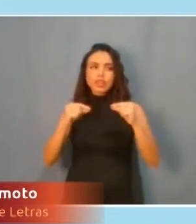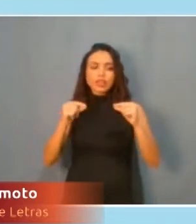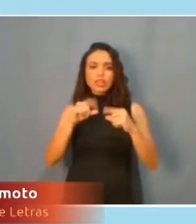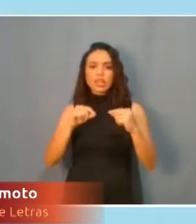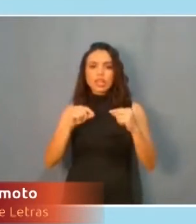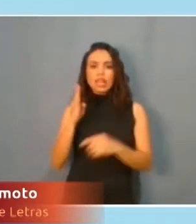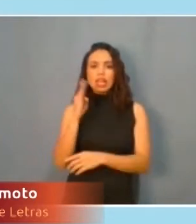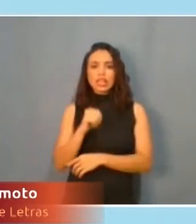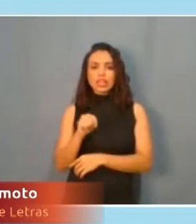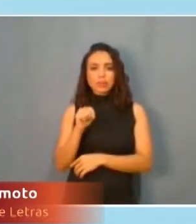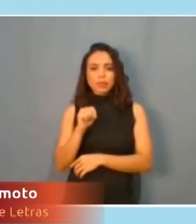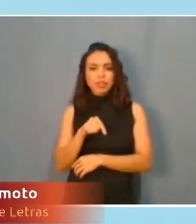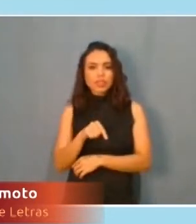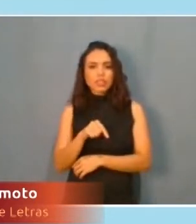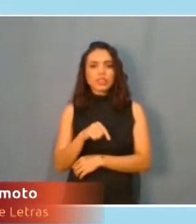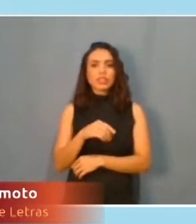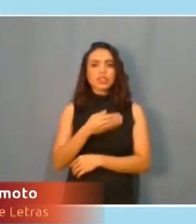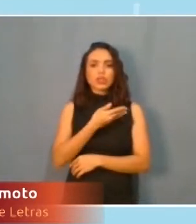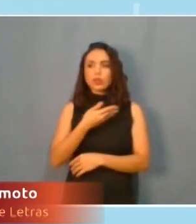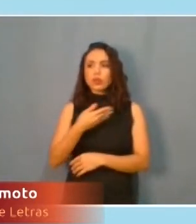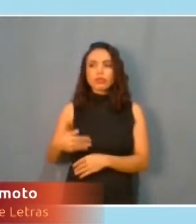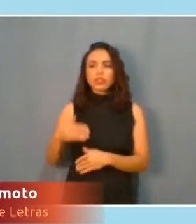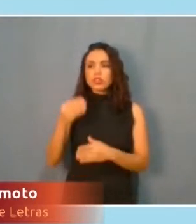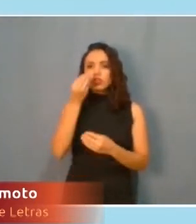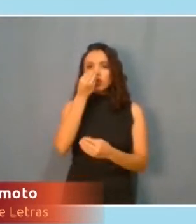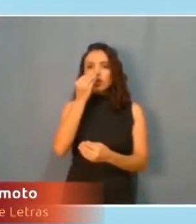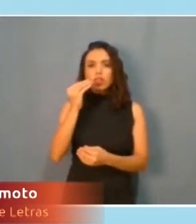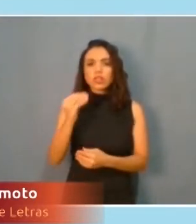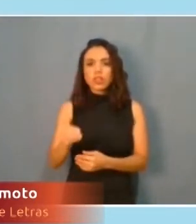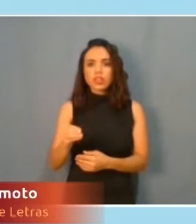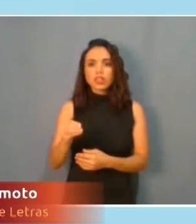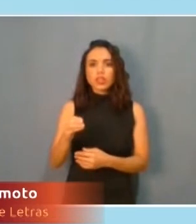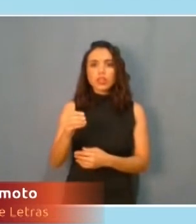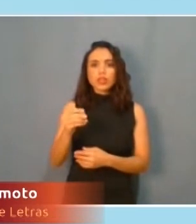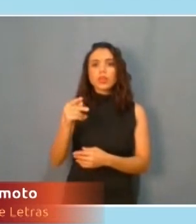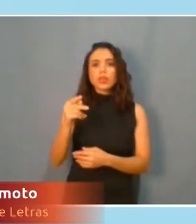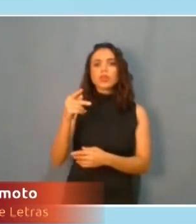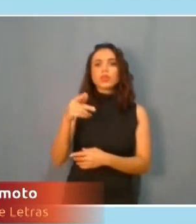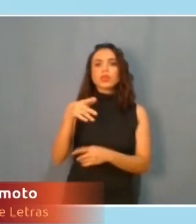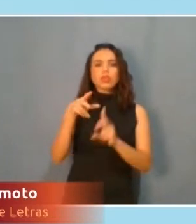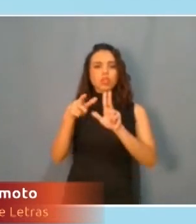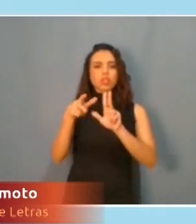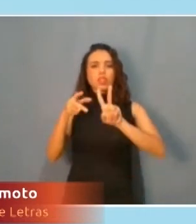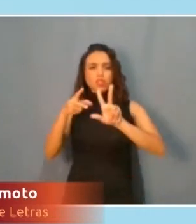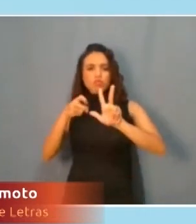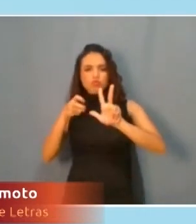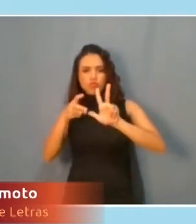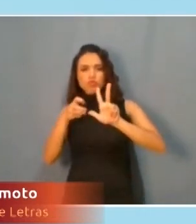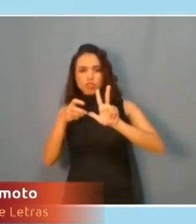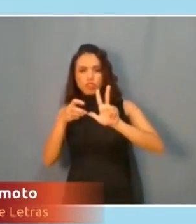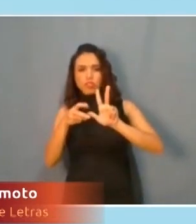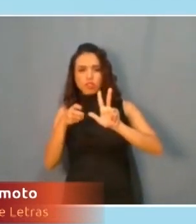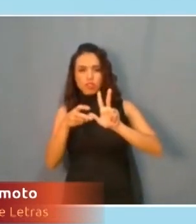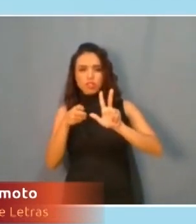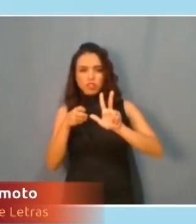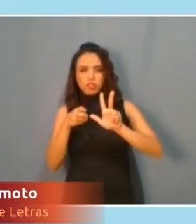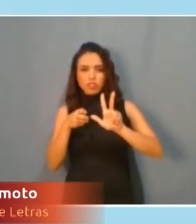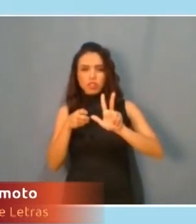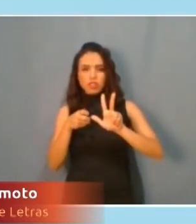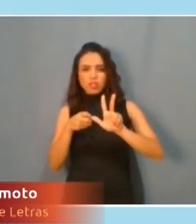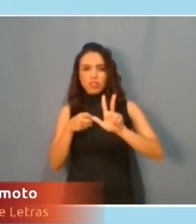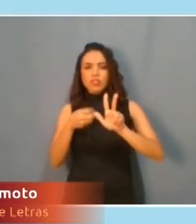inacreditável que o nosso Supremo não reconheça os direitos dos povos originários desse país. E, infelizmente, por isso temos elevados